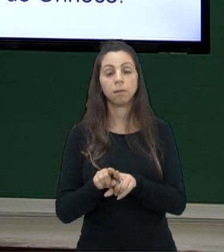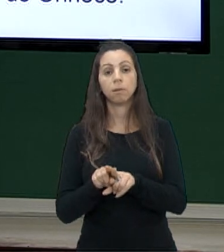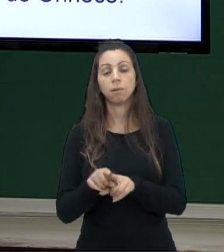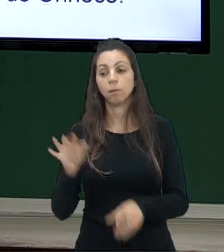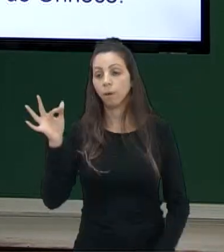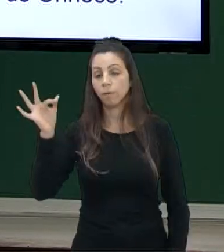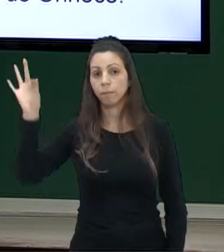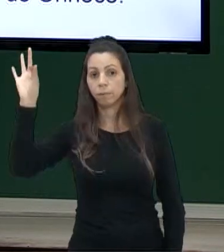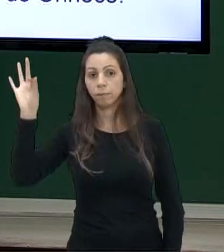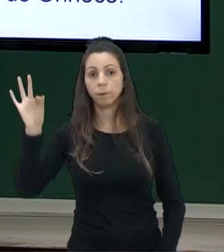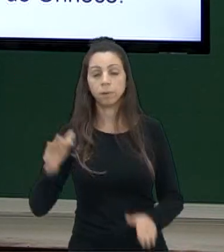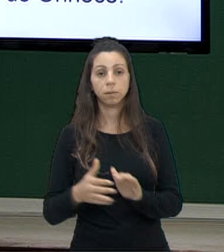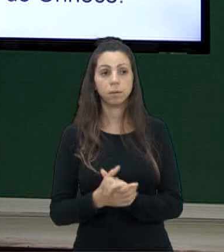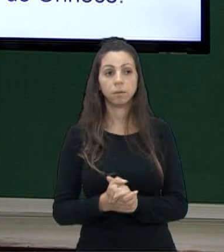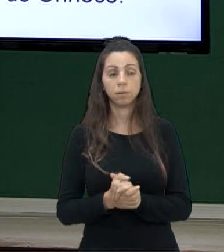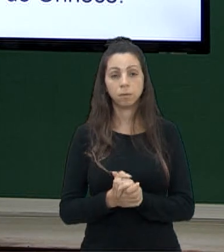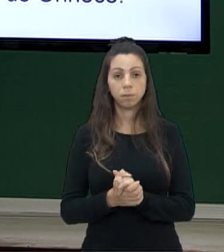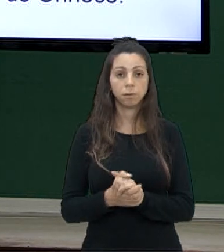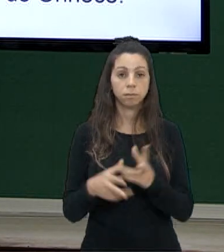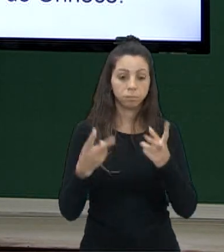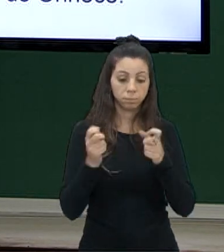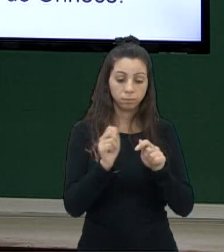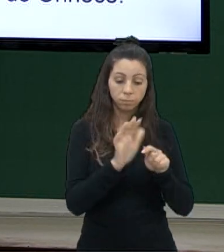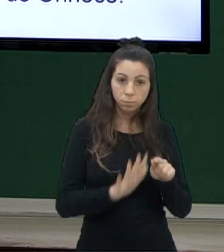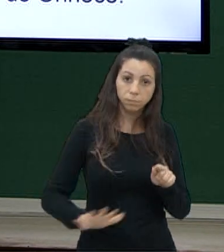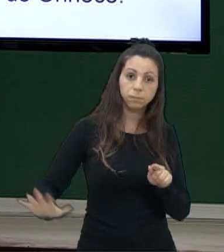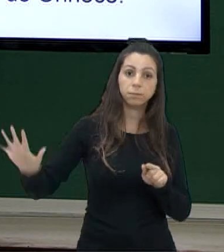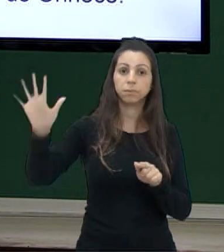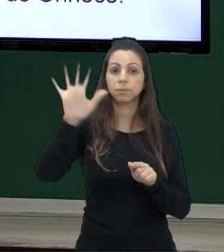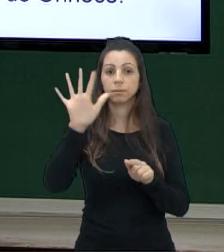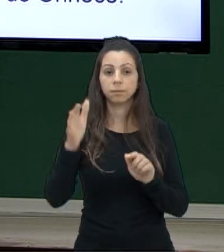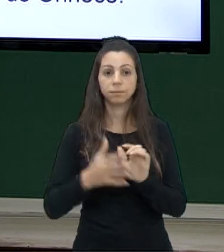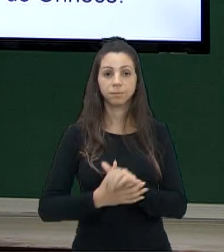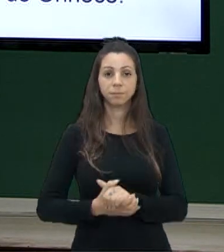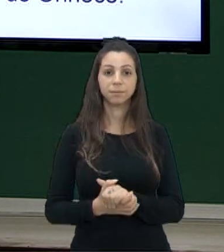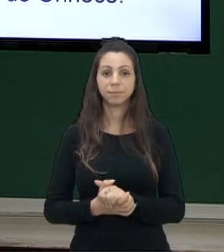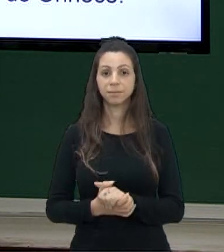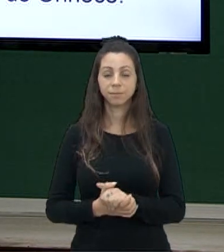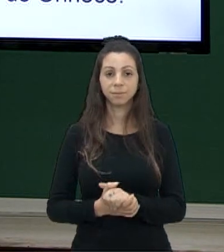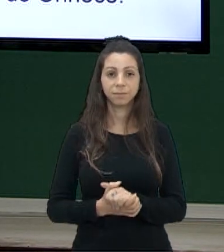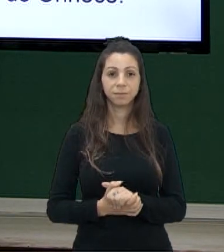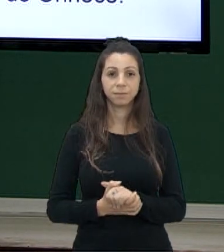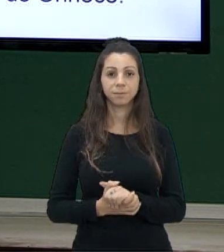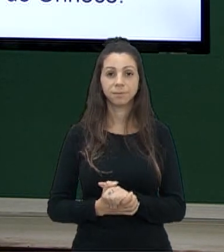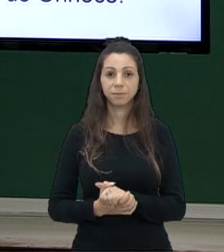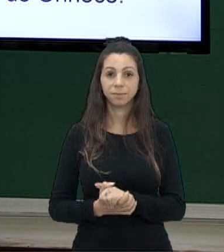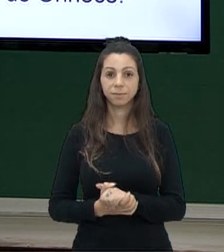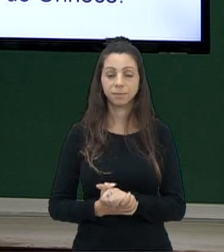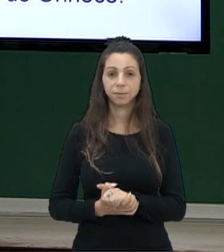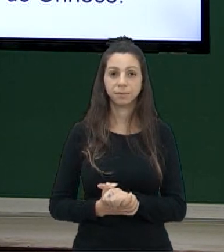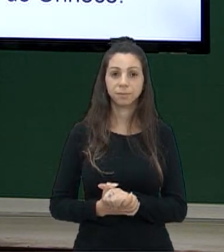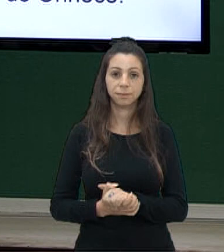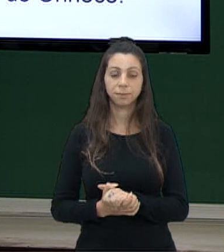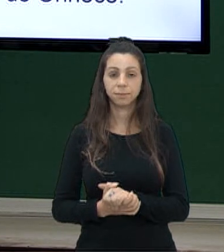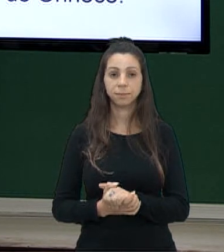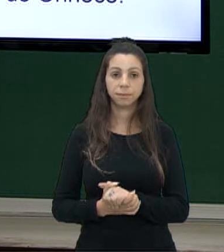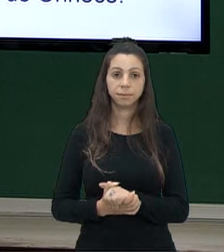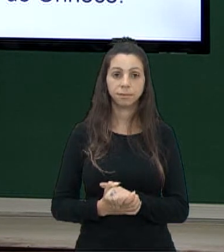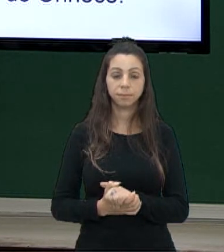E observe que esta área aqui corresponde à porção do escudo das